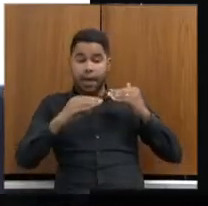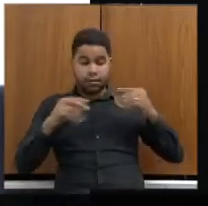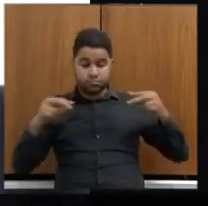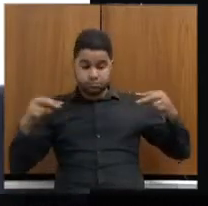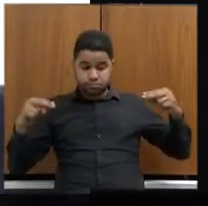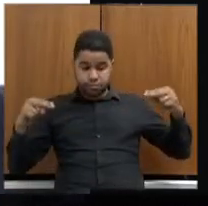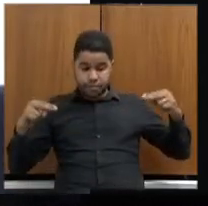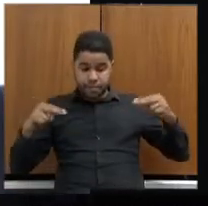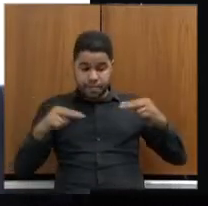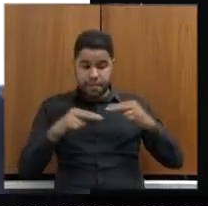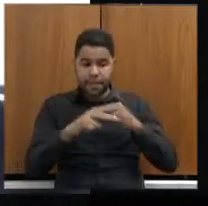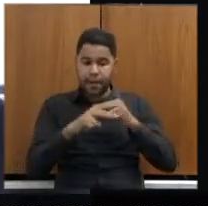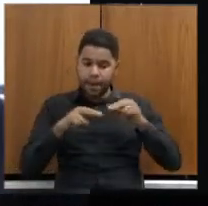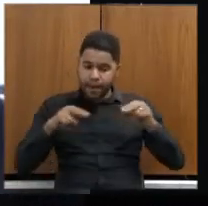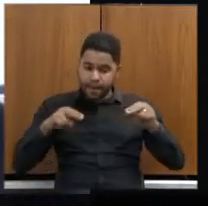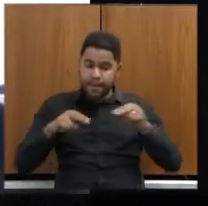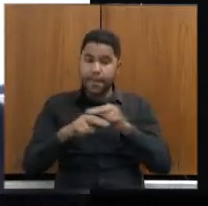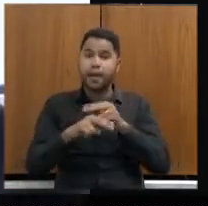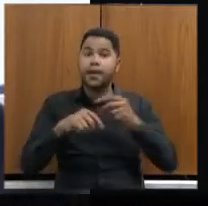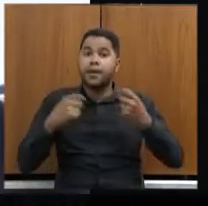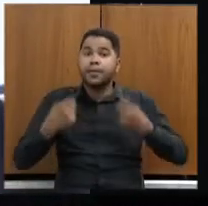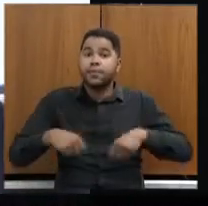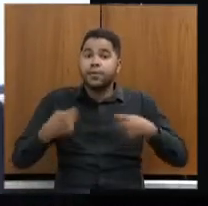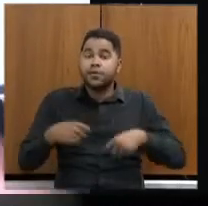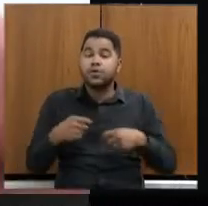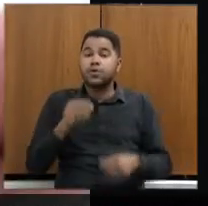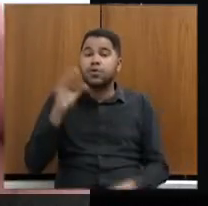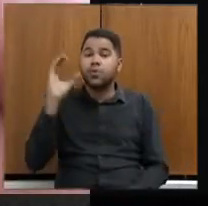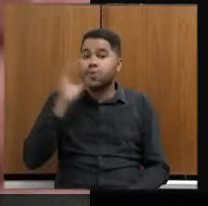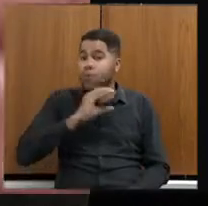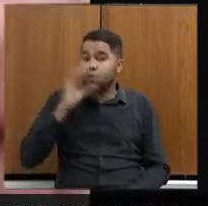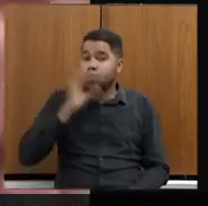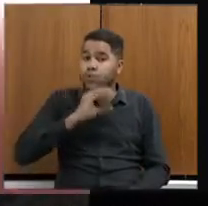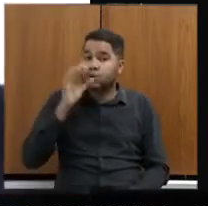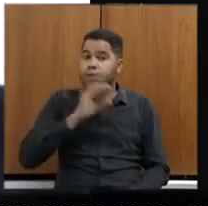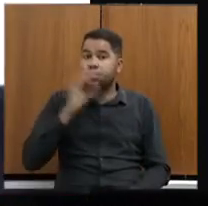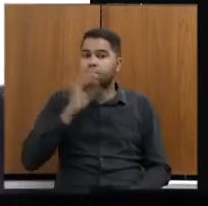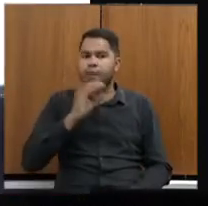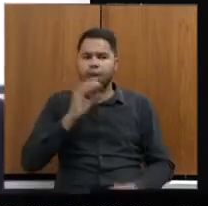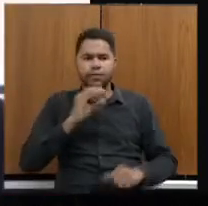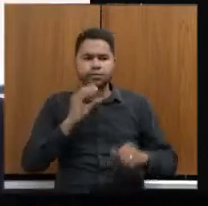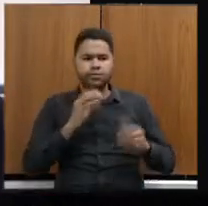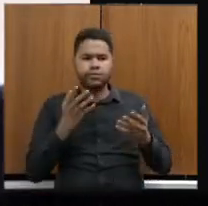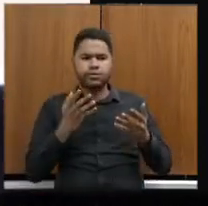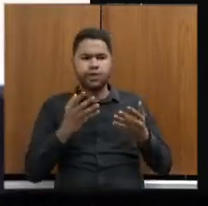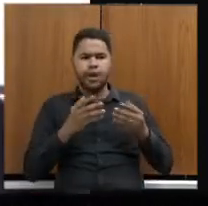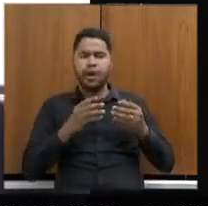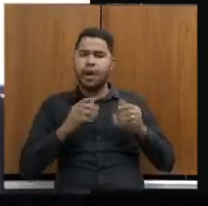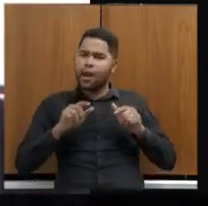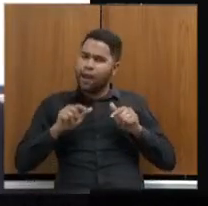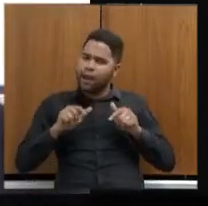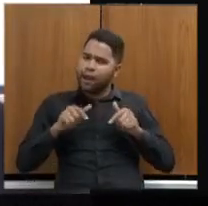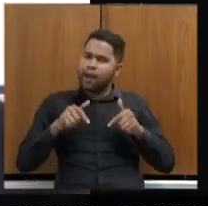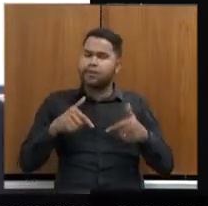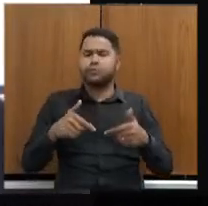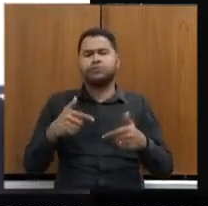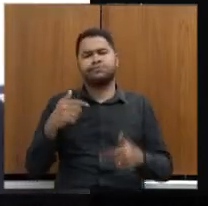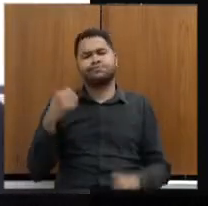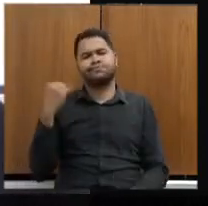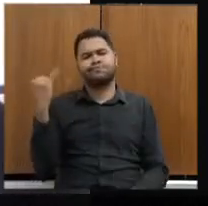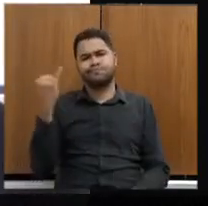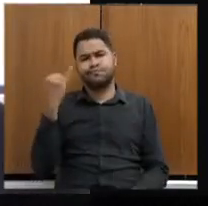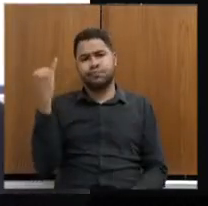elas precisa urgentemente eu dou num cascalhamento de ações e isso é muito